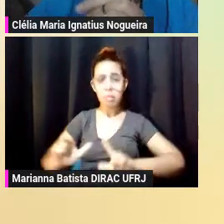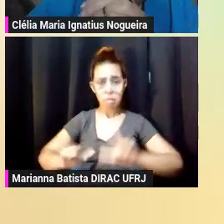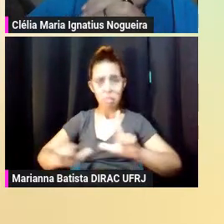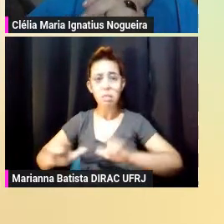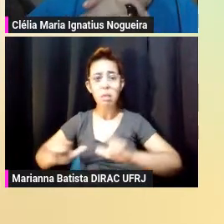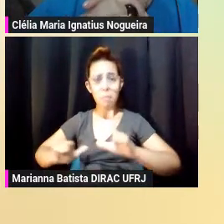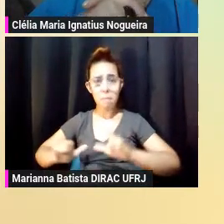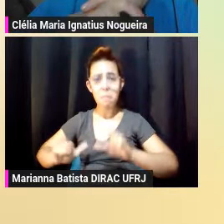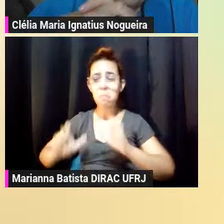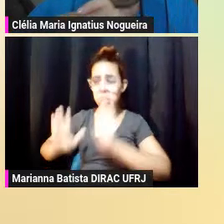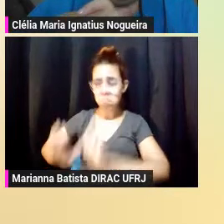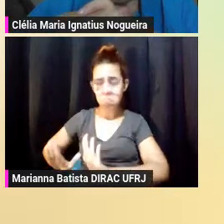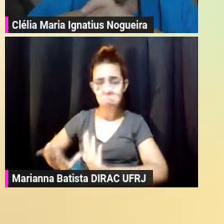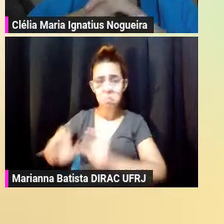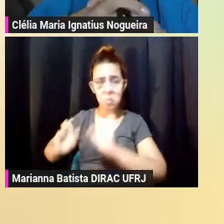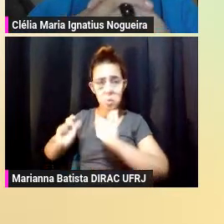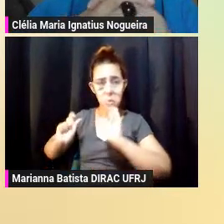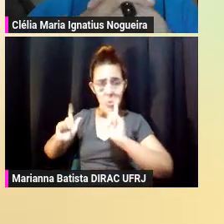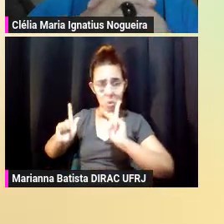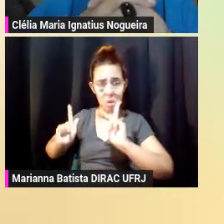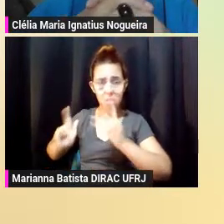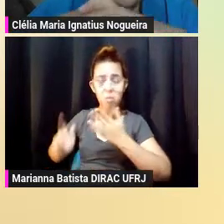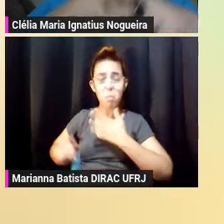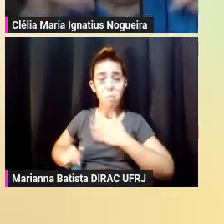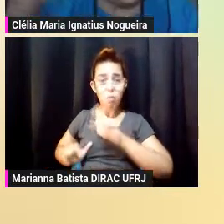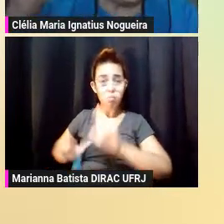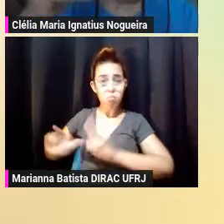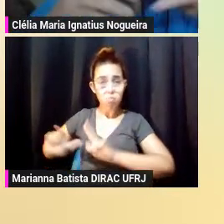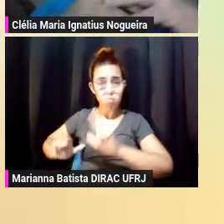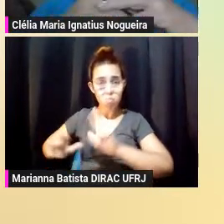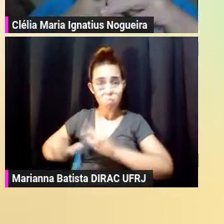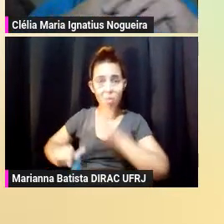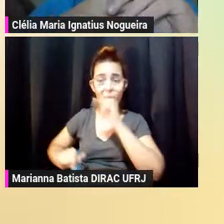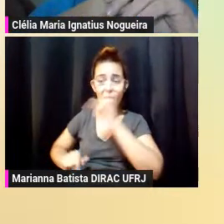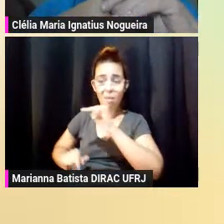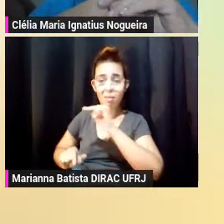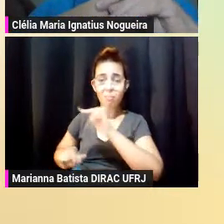e no meu trabalho, né, além de a gente